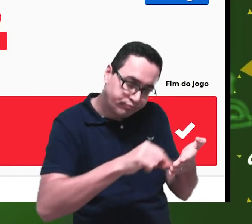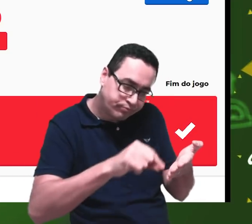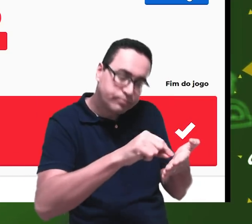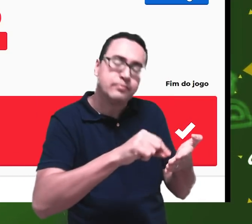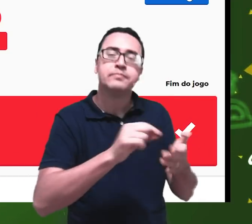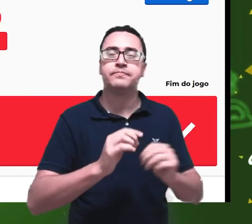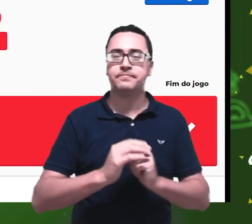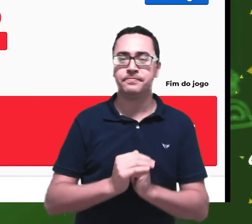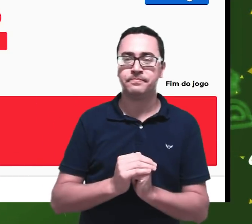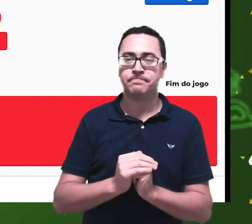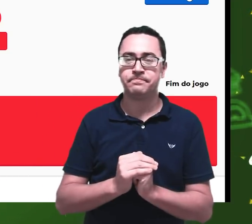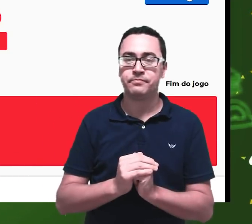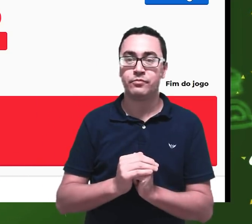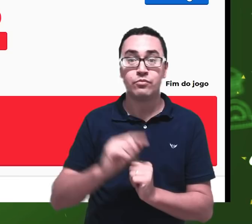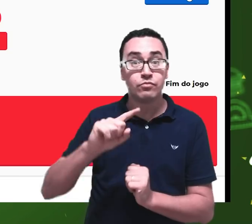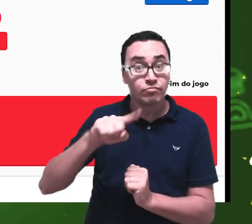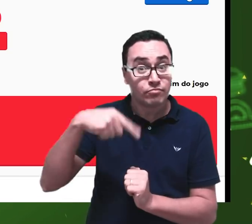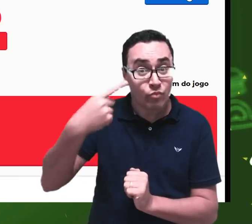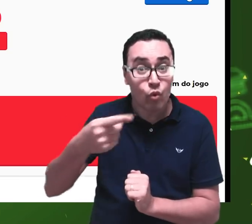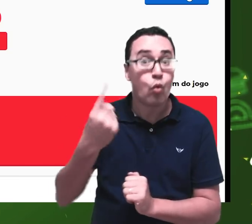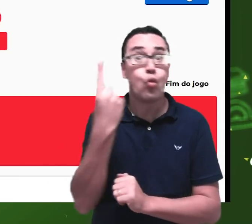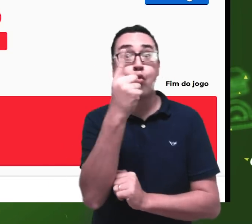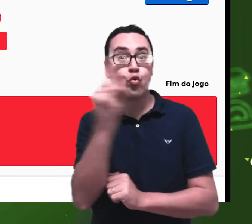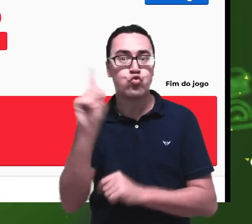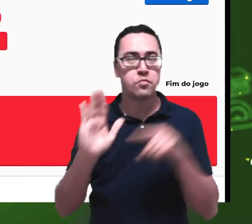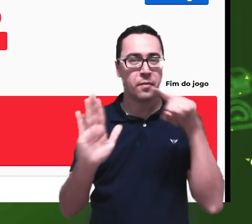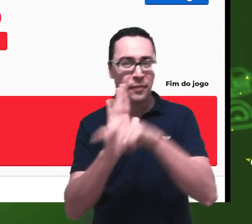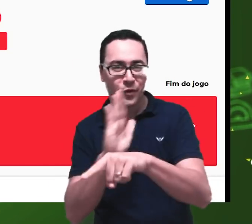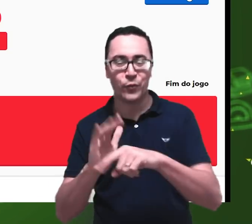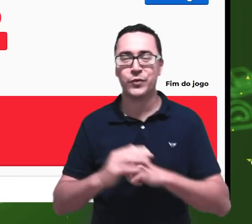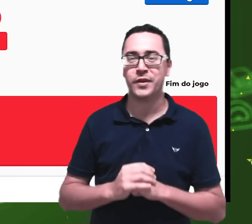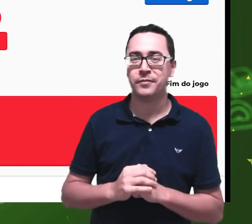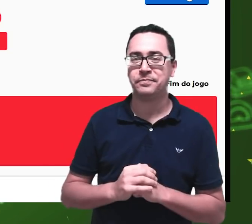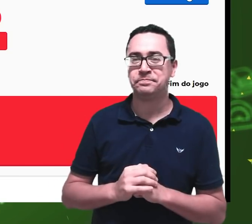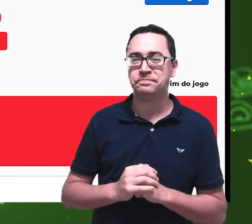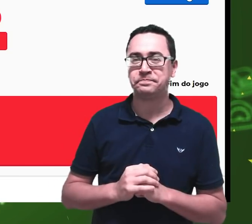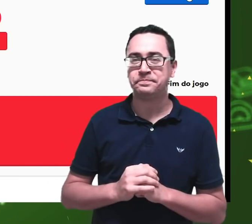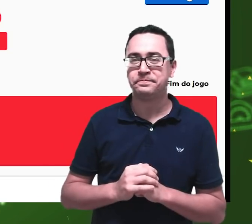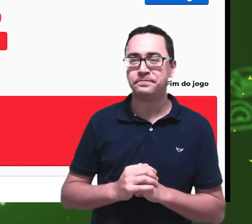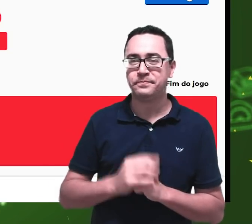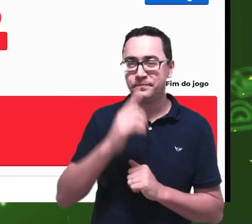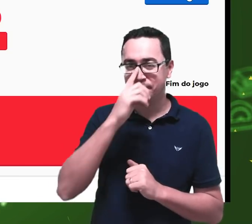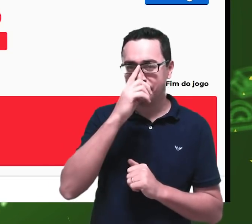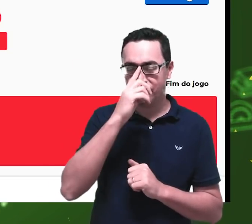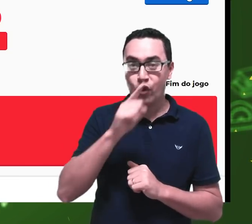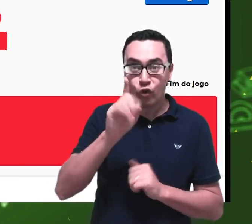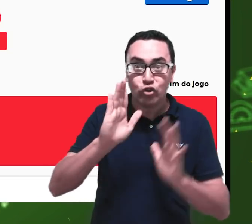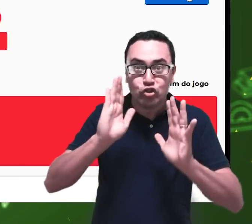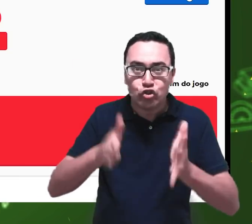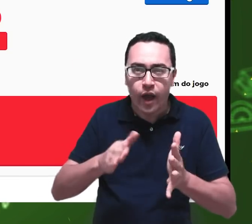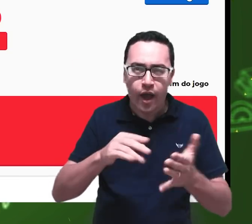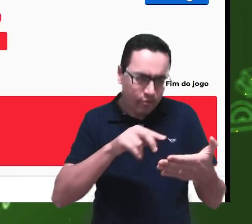e circulem a letra S. E vamos para a última. Você já descobriu qual é a